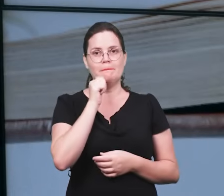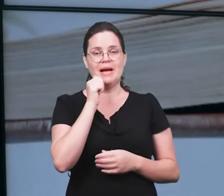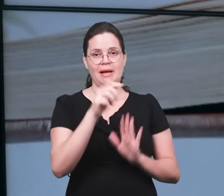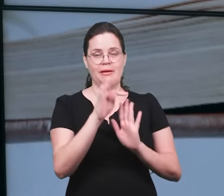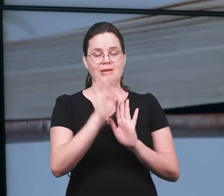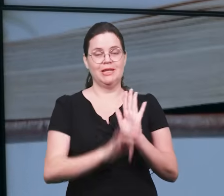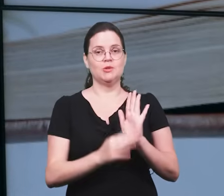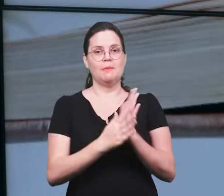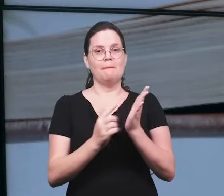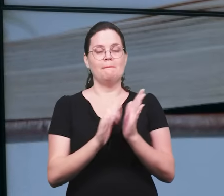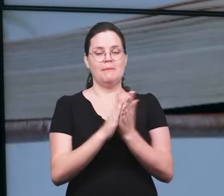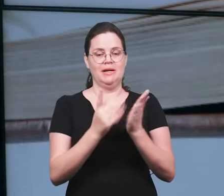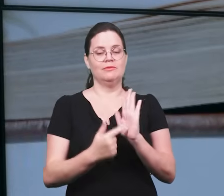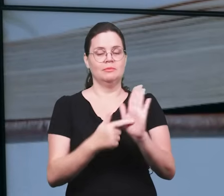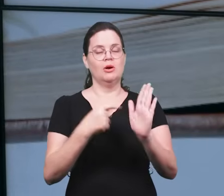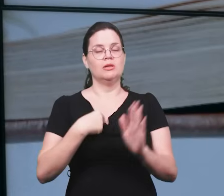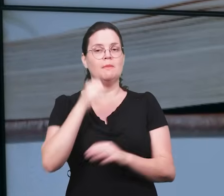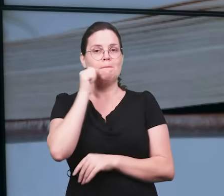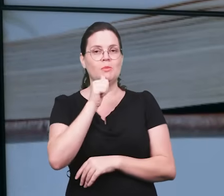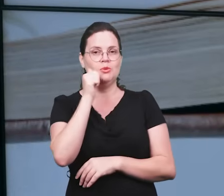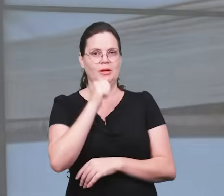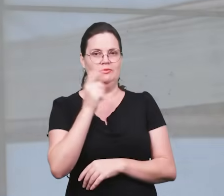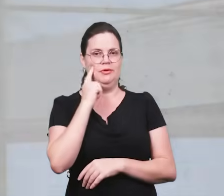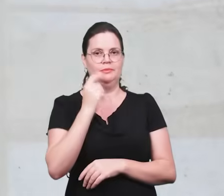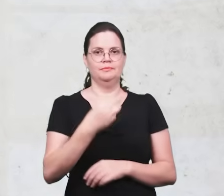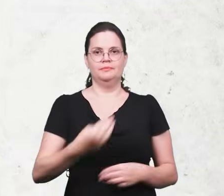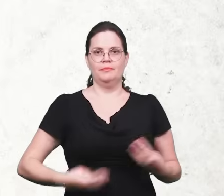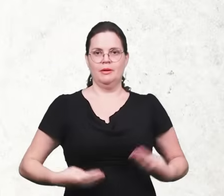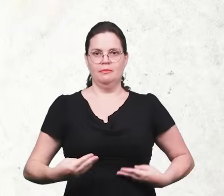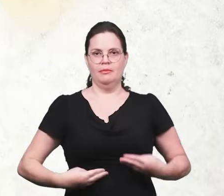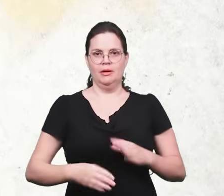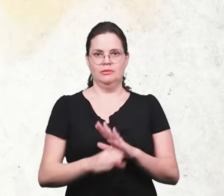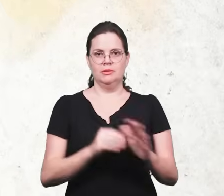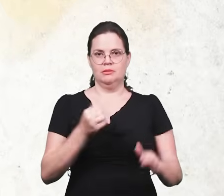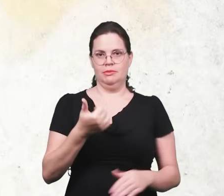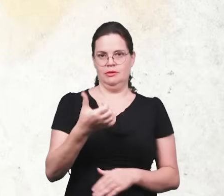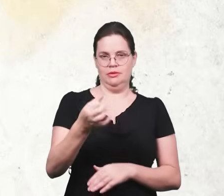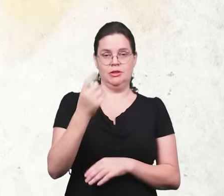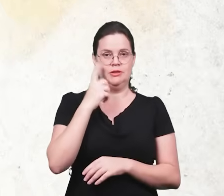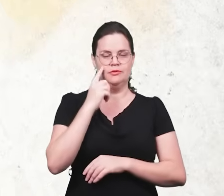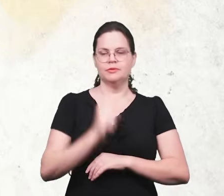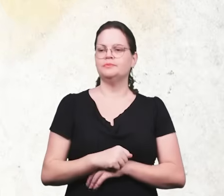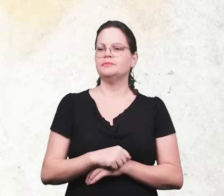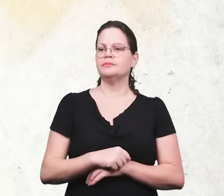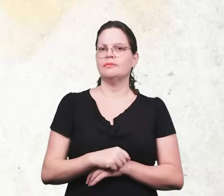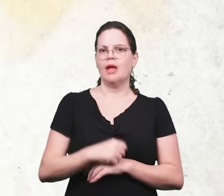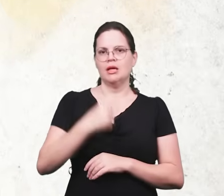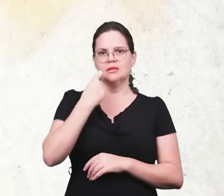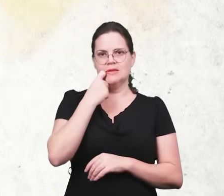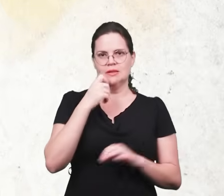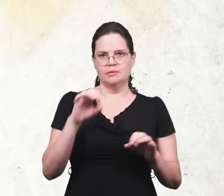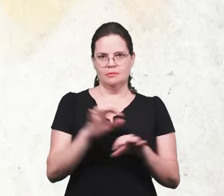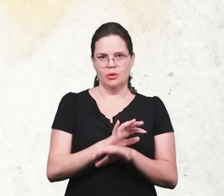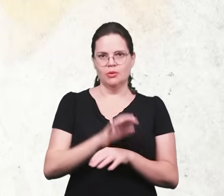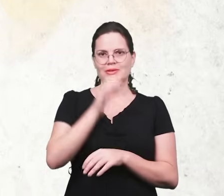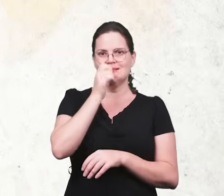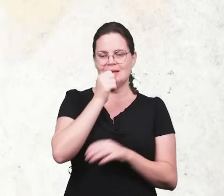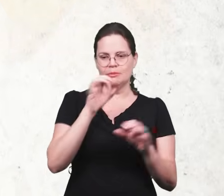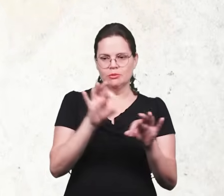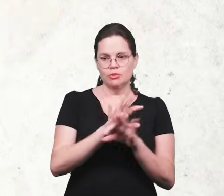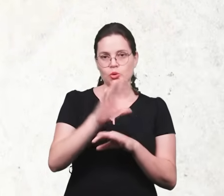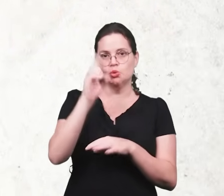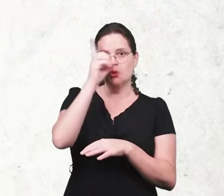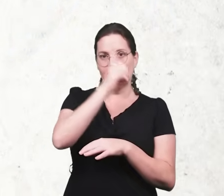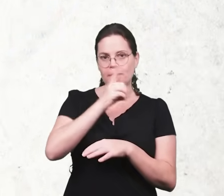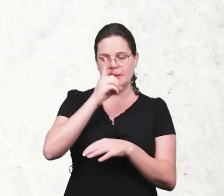né? Eu estou aqui em Marcos 16. Passado o sábado, Maria Madalena e Maria, mãe de